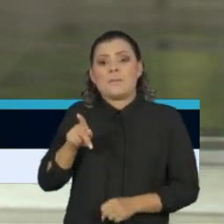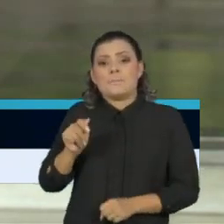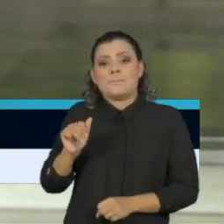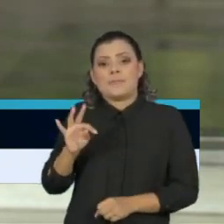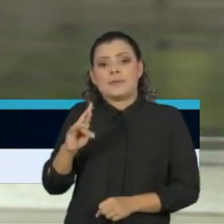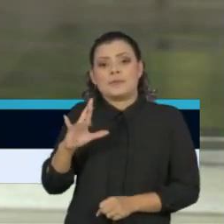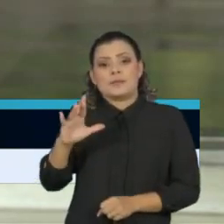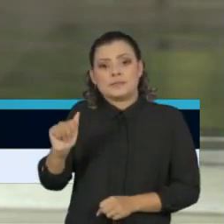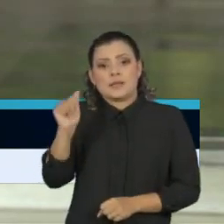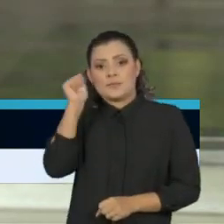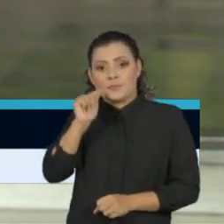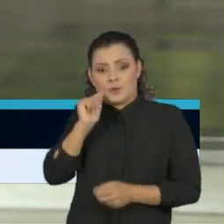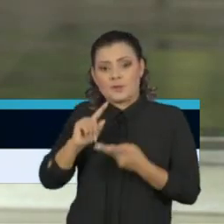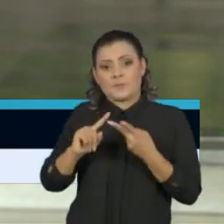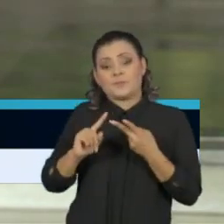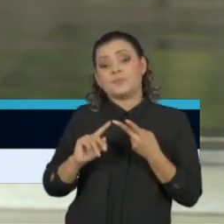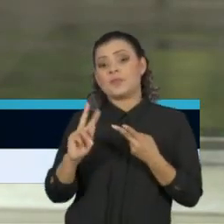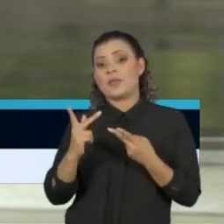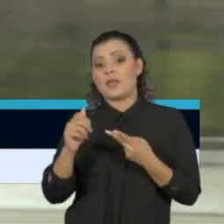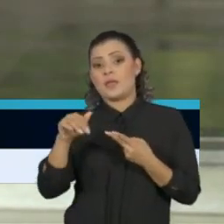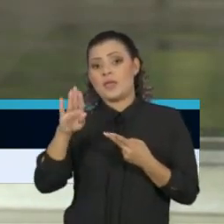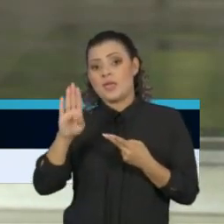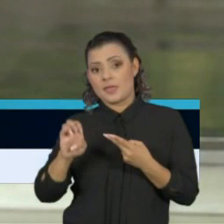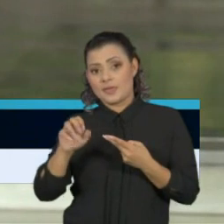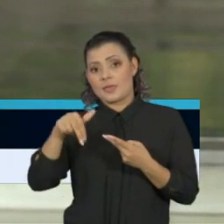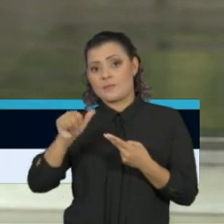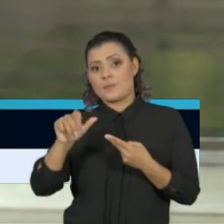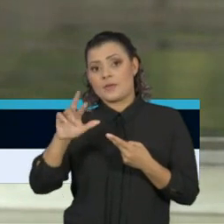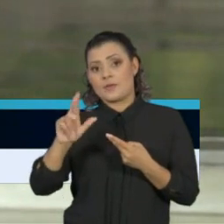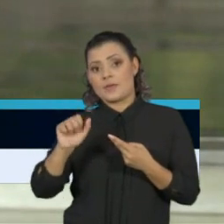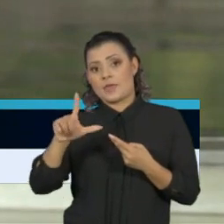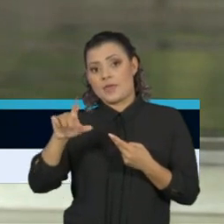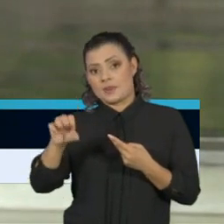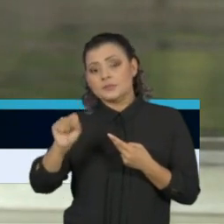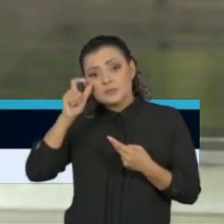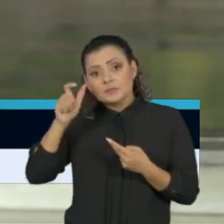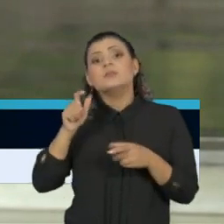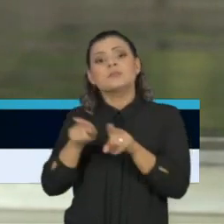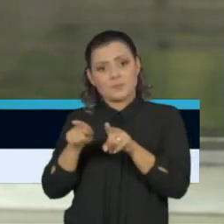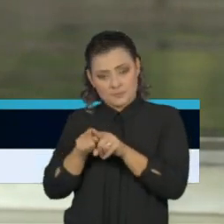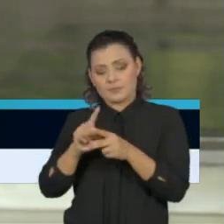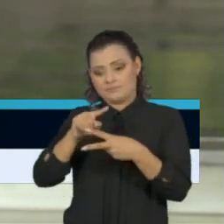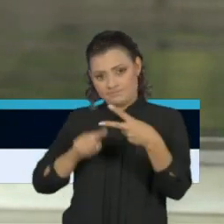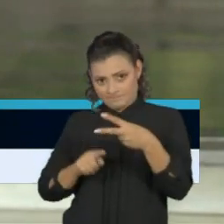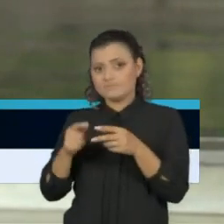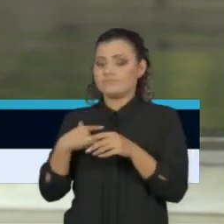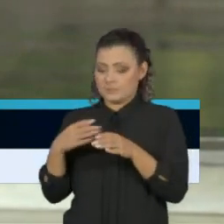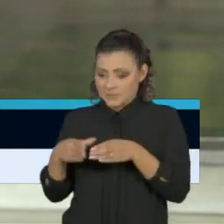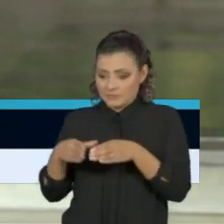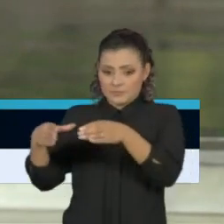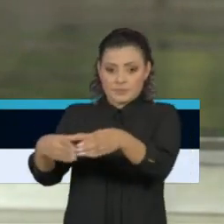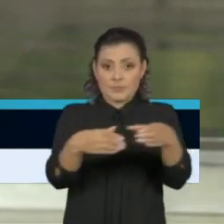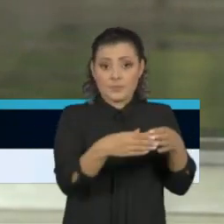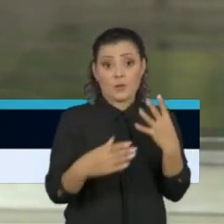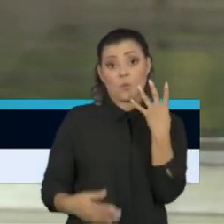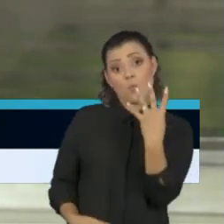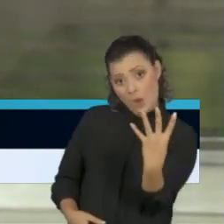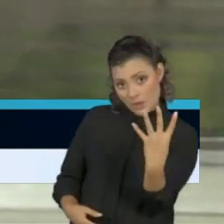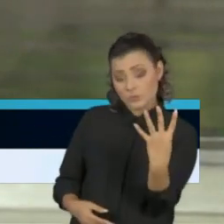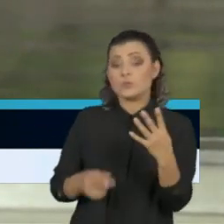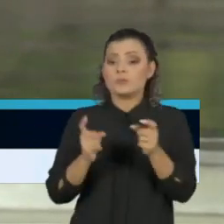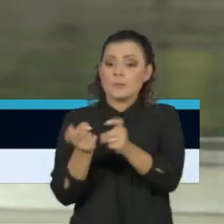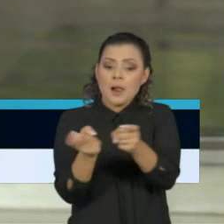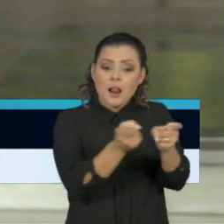o secretário Henrique Meirelles. Neste momento, nós estamos em quarentena até o dia 7 de abril e essa medida será observada